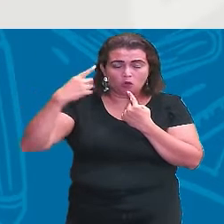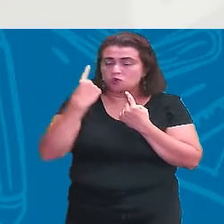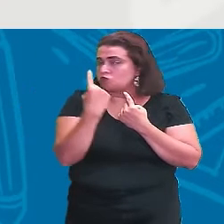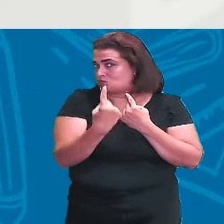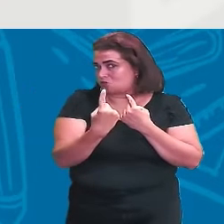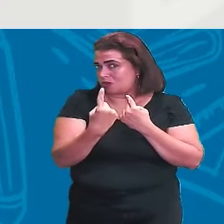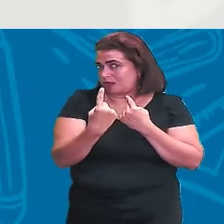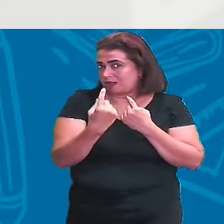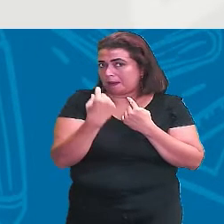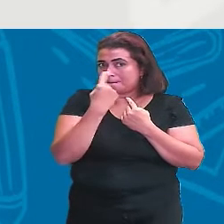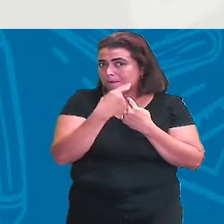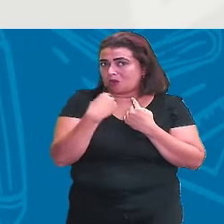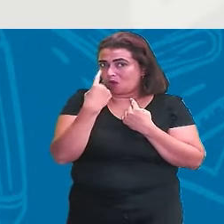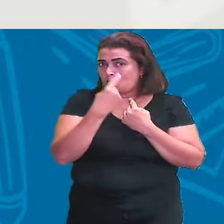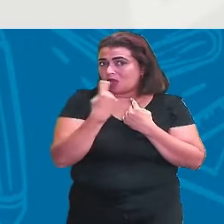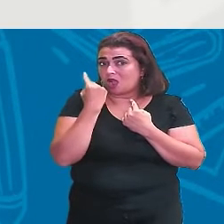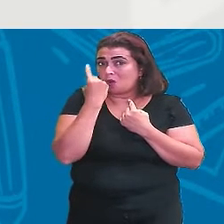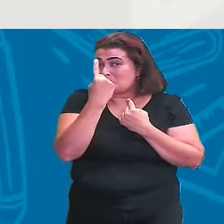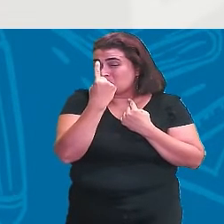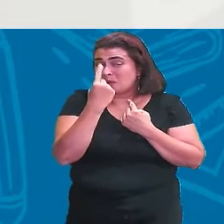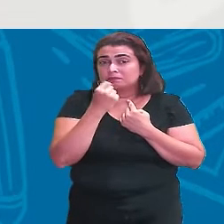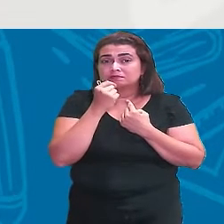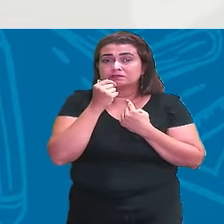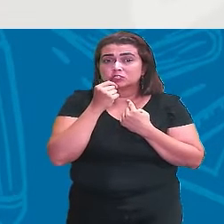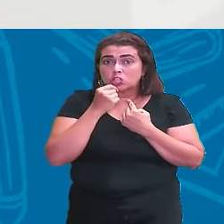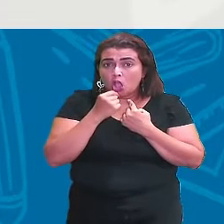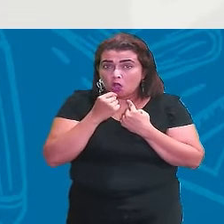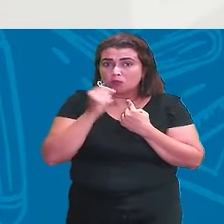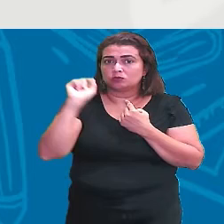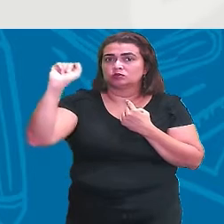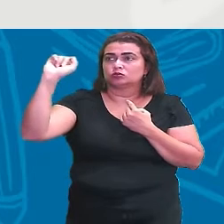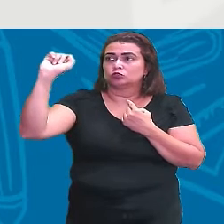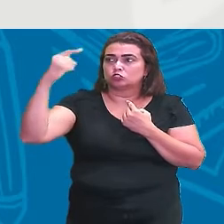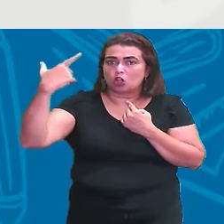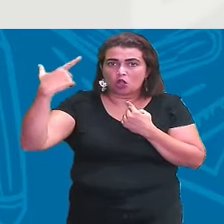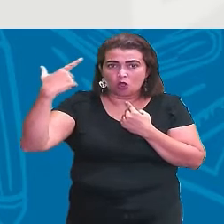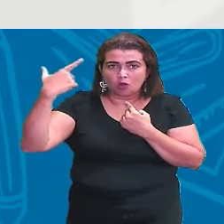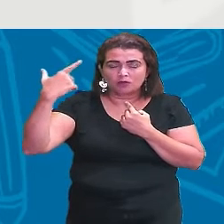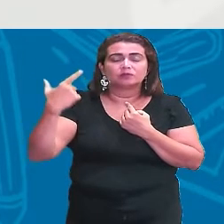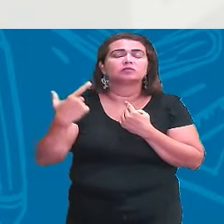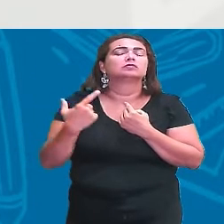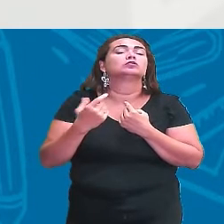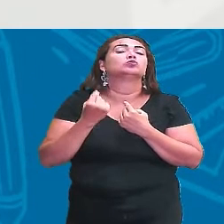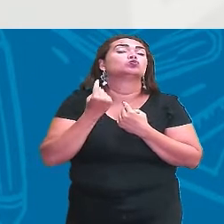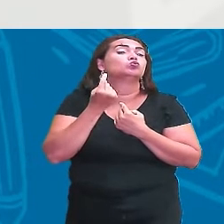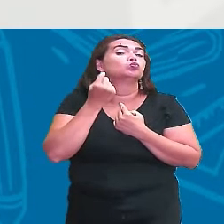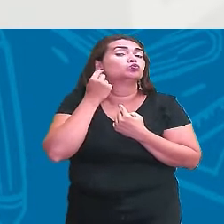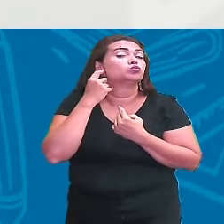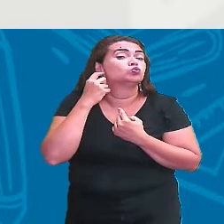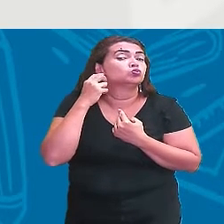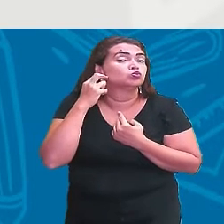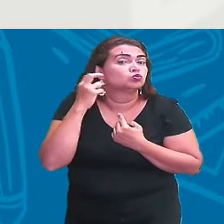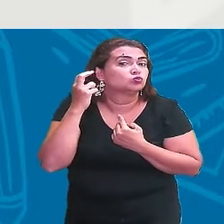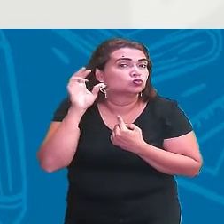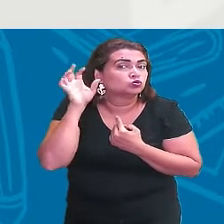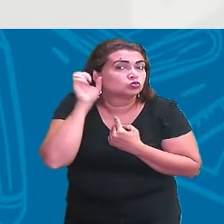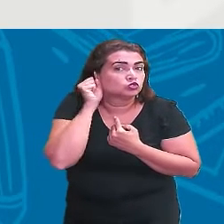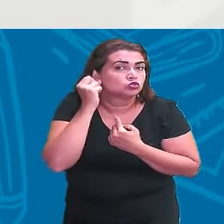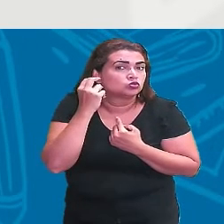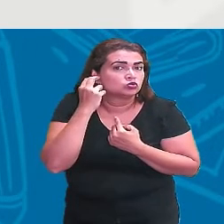Então, todas as palavras que você abre a boca e fala apenas uma vez no único som, elas são chamadas de